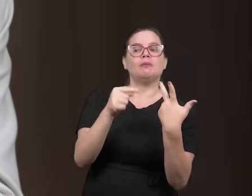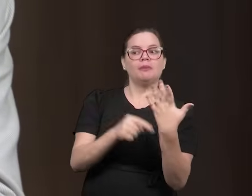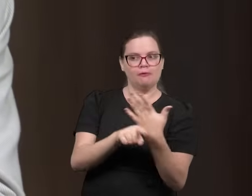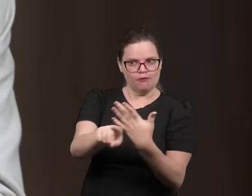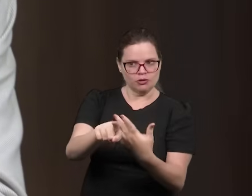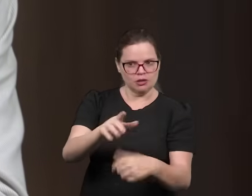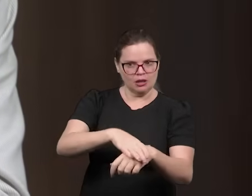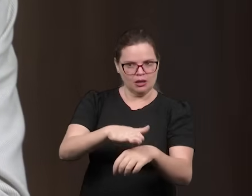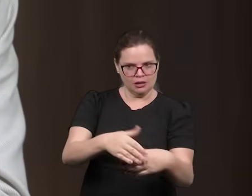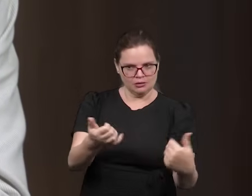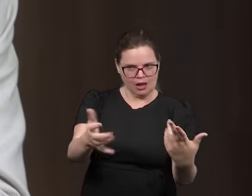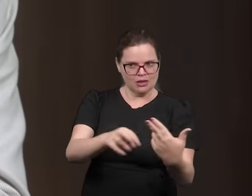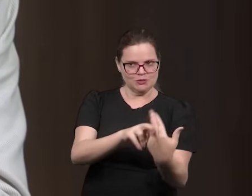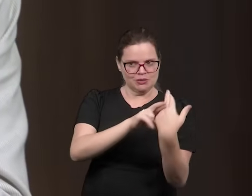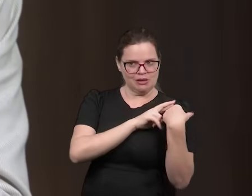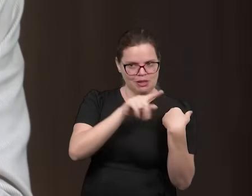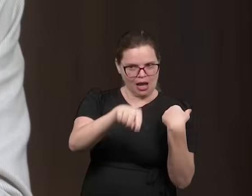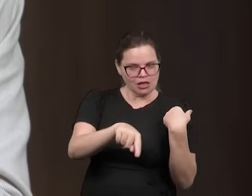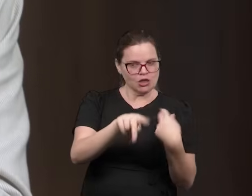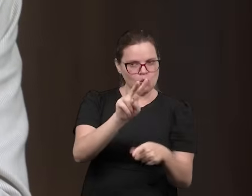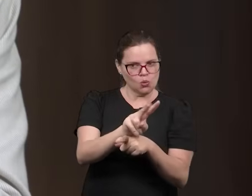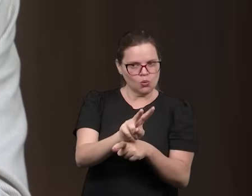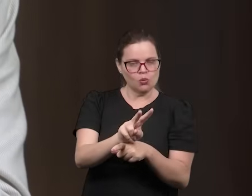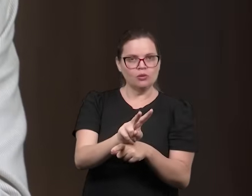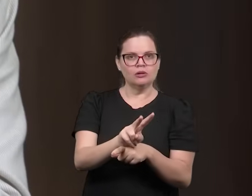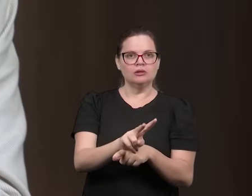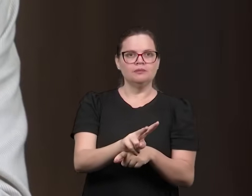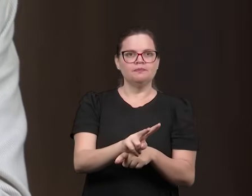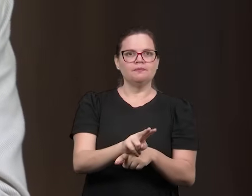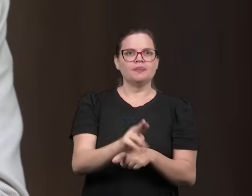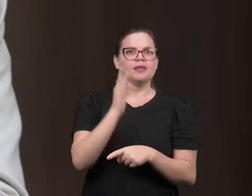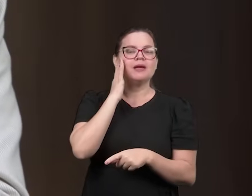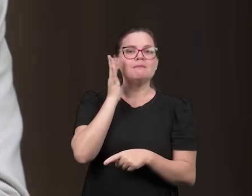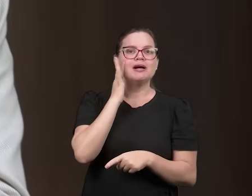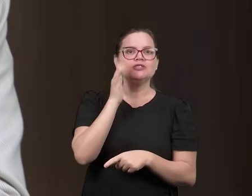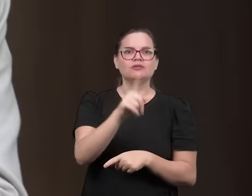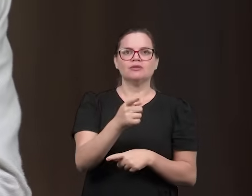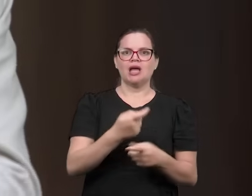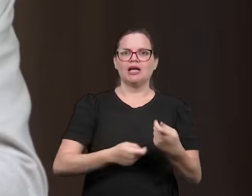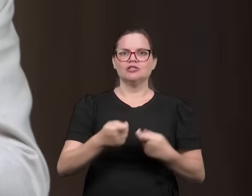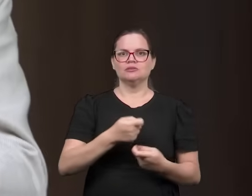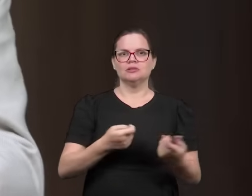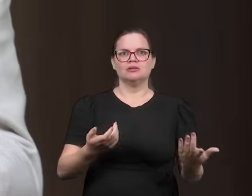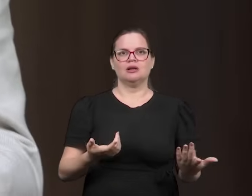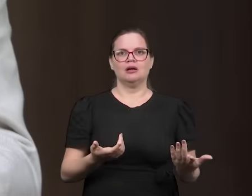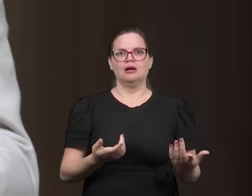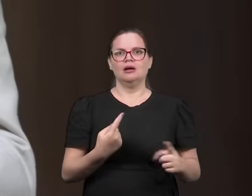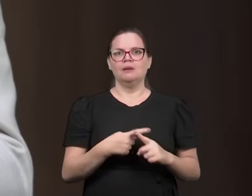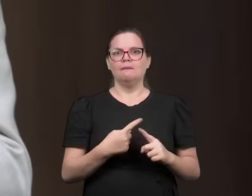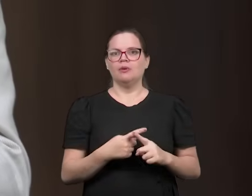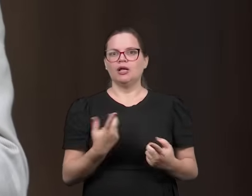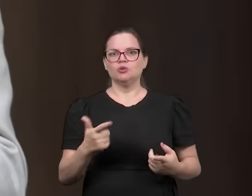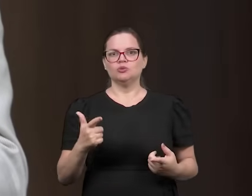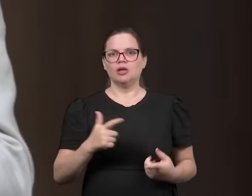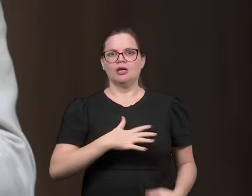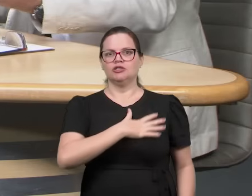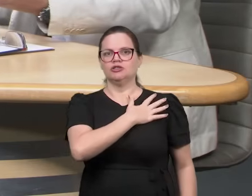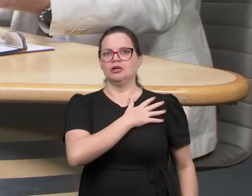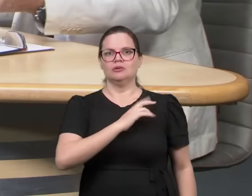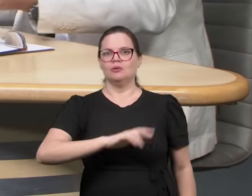Veja, você administrar um cárcere é difícil, porque só tem marginal lá dentro. Não é pessoas sociáveis. Todo mundo